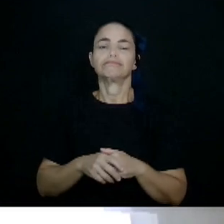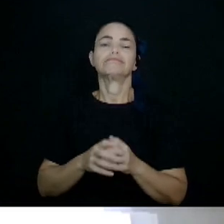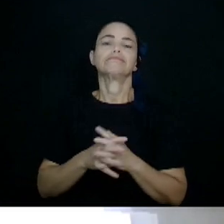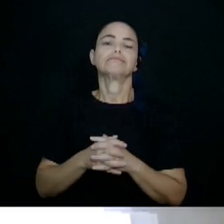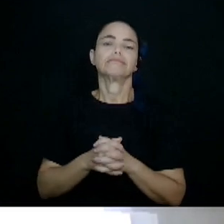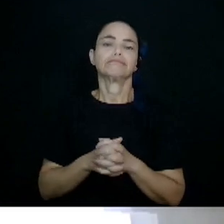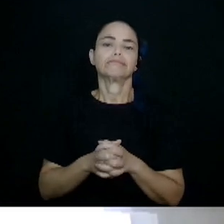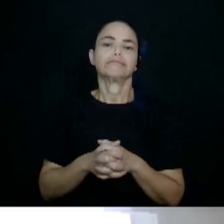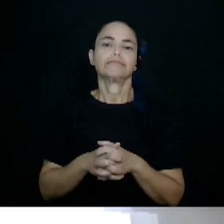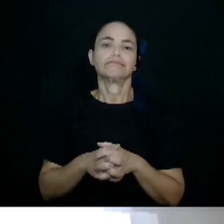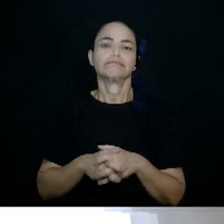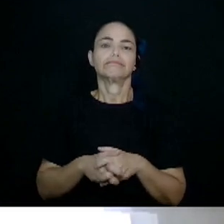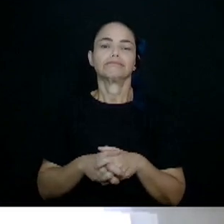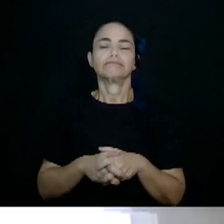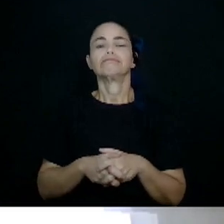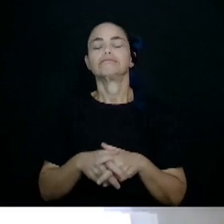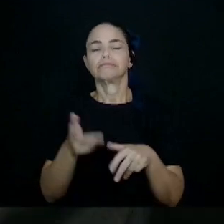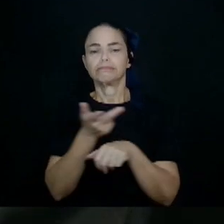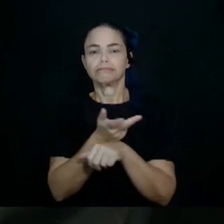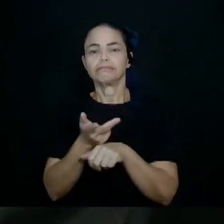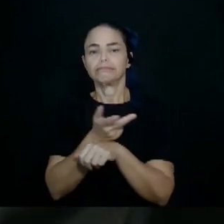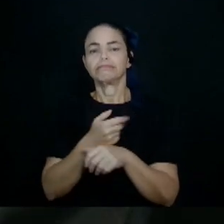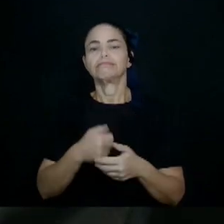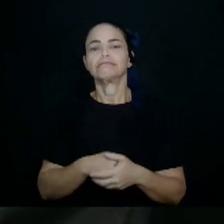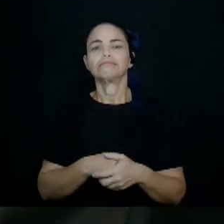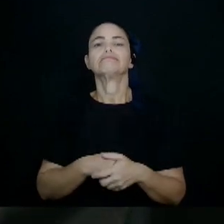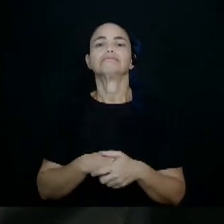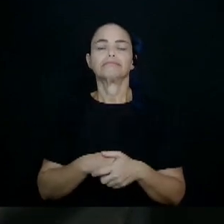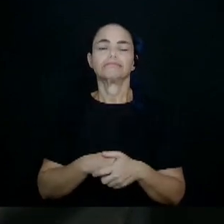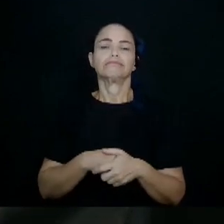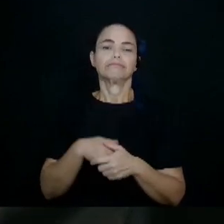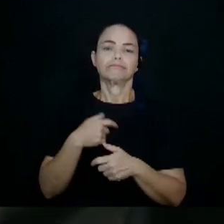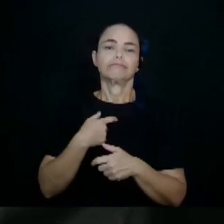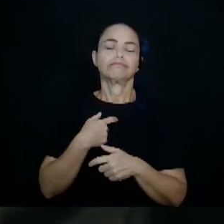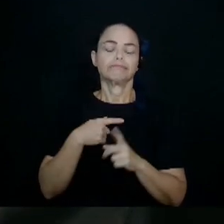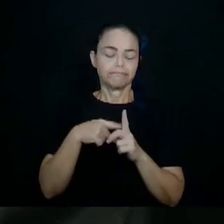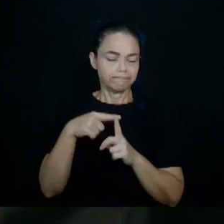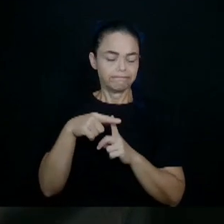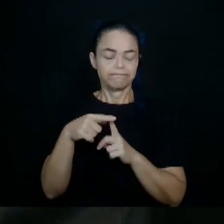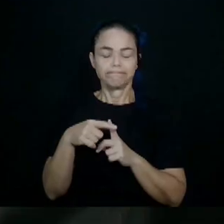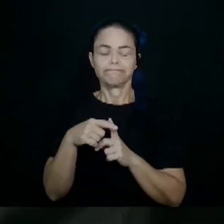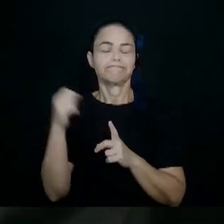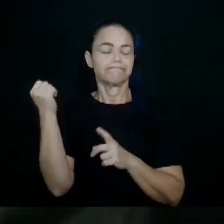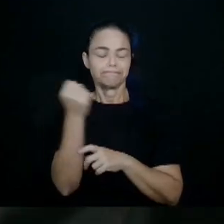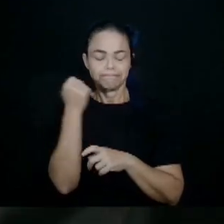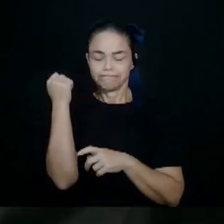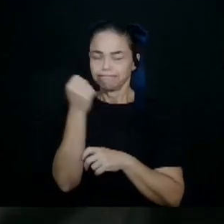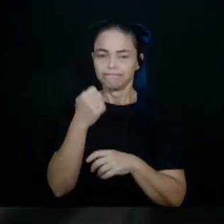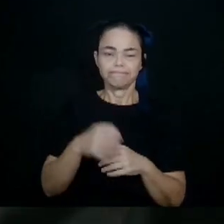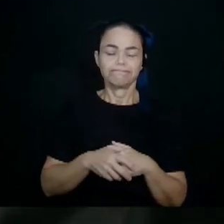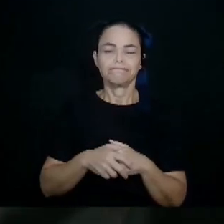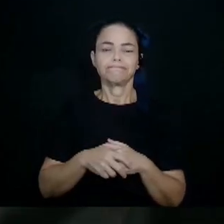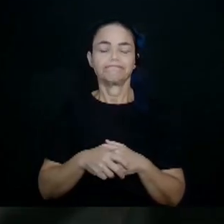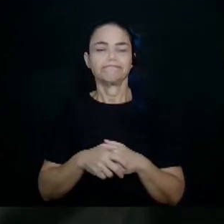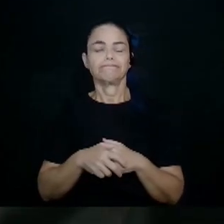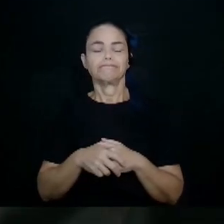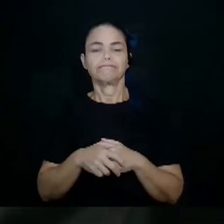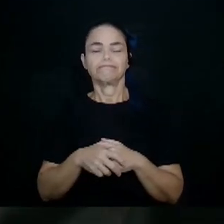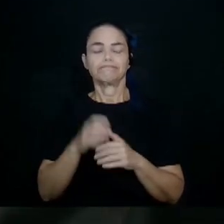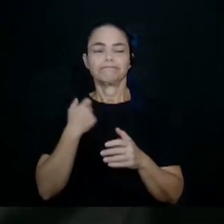Então, né, e procura já quando está num nível já alterado, né, que aquele acúmulo